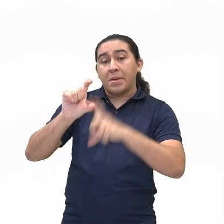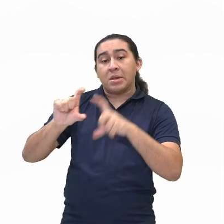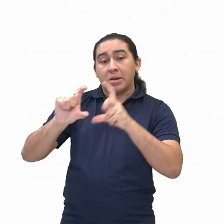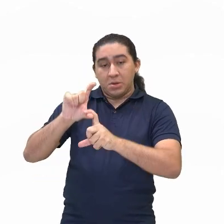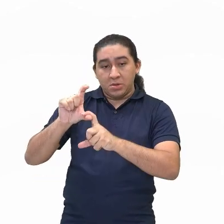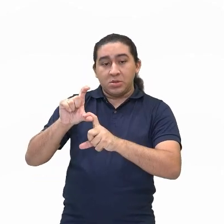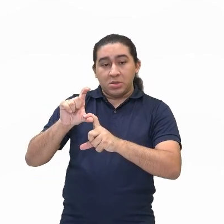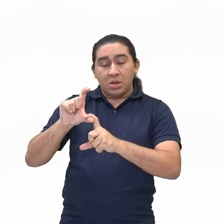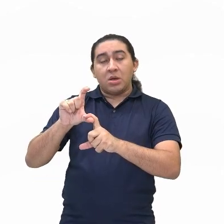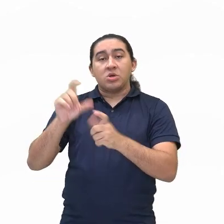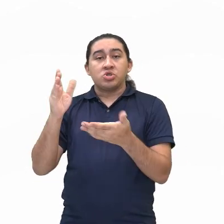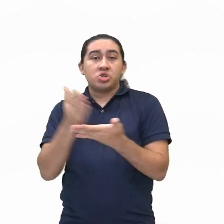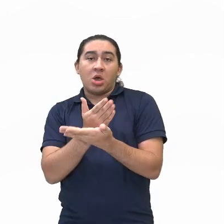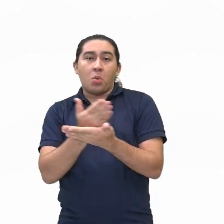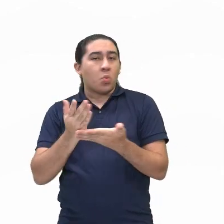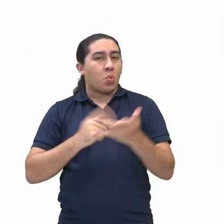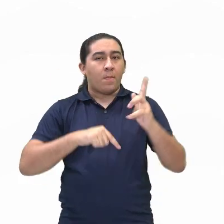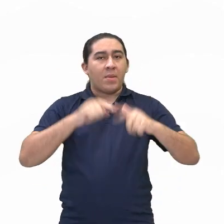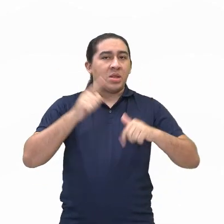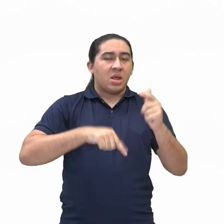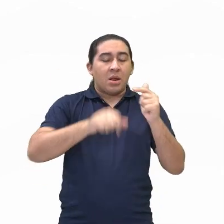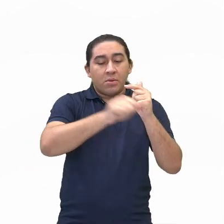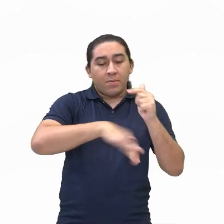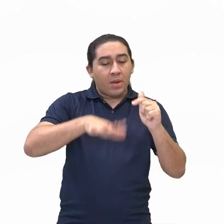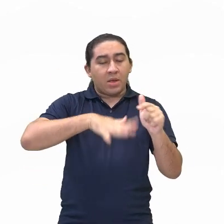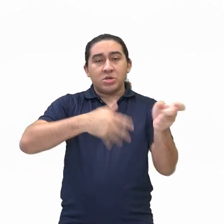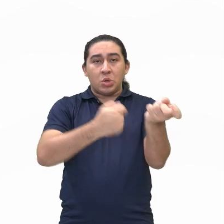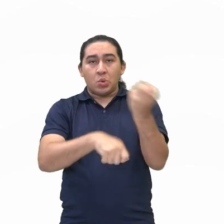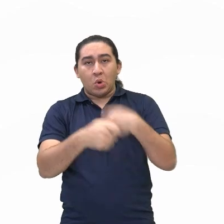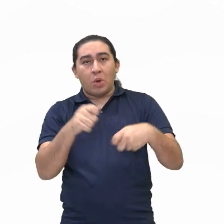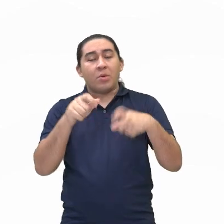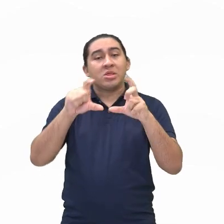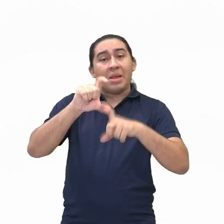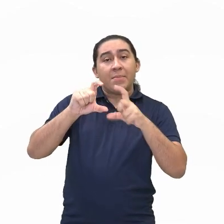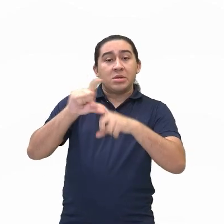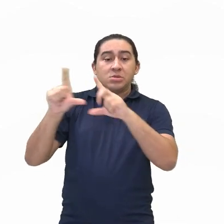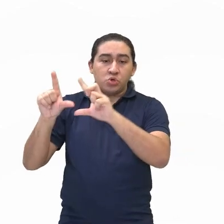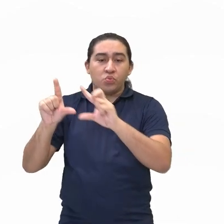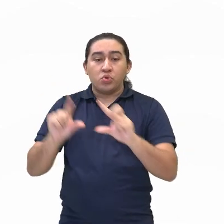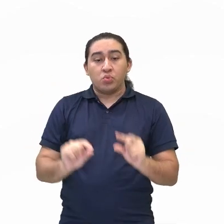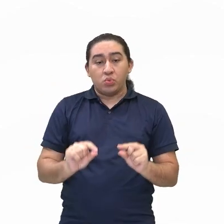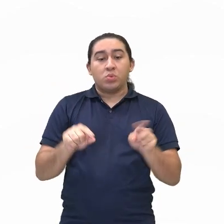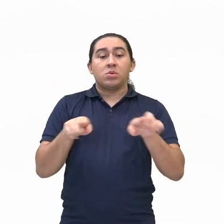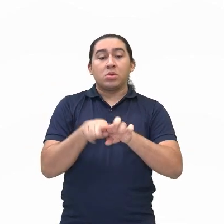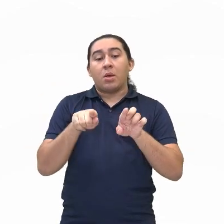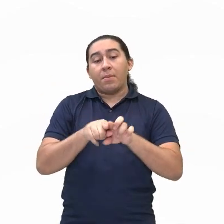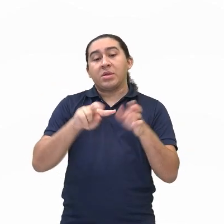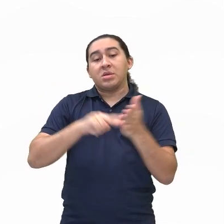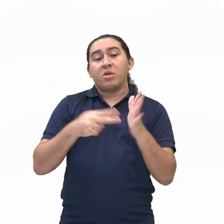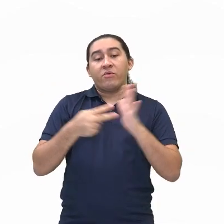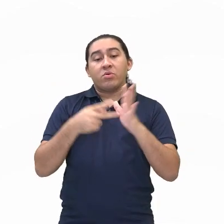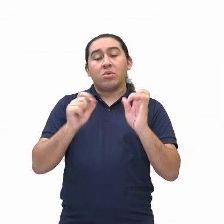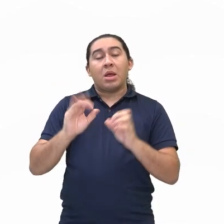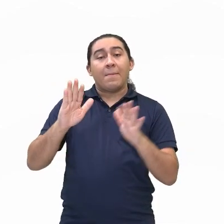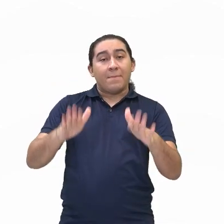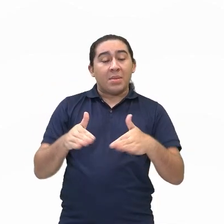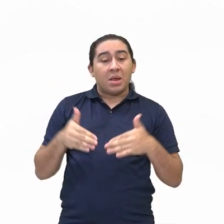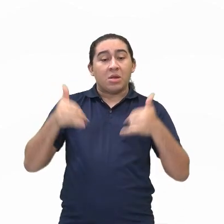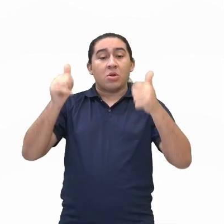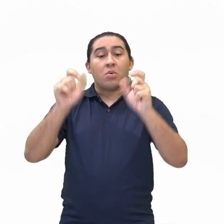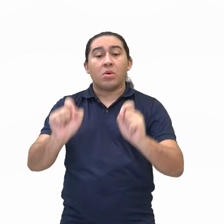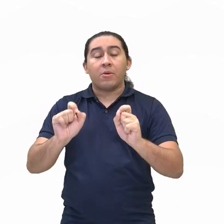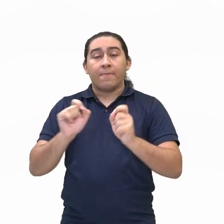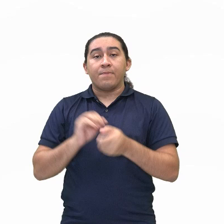né, de determinados setores econômicos ali, mais específicos, e também aumentando o quê?